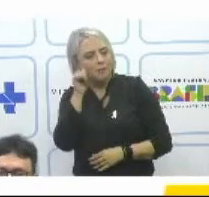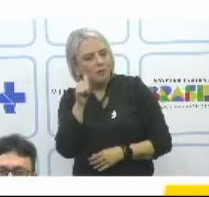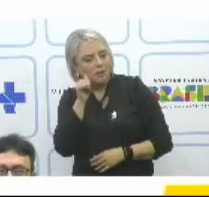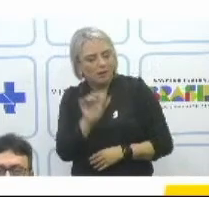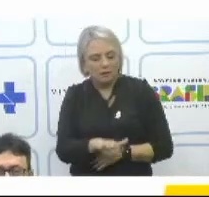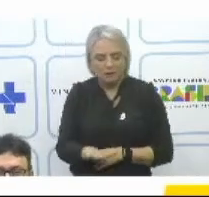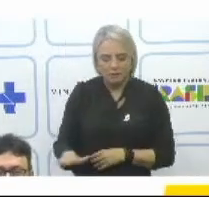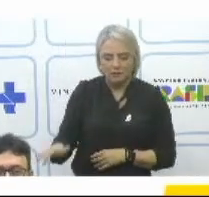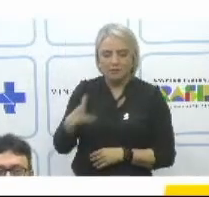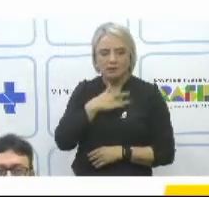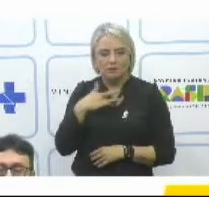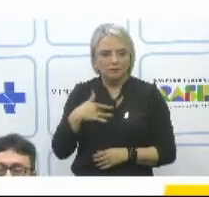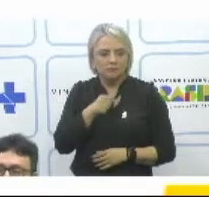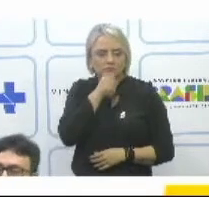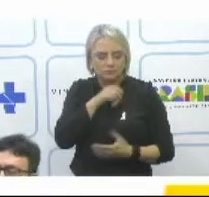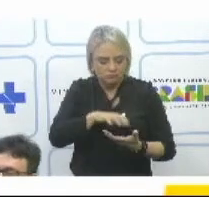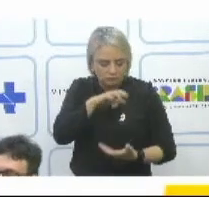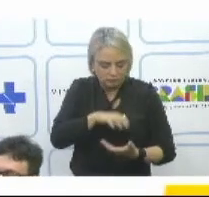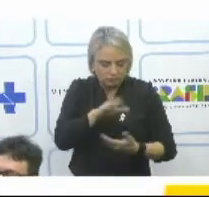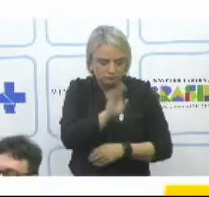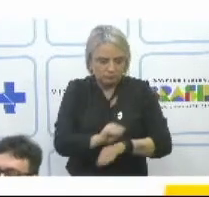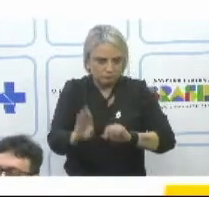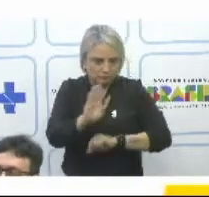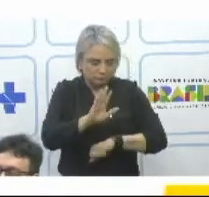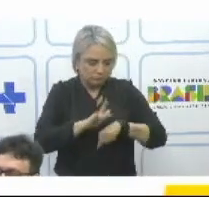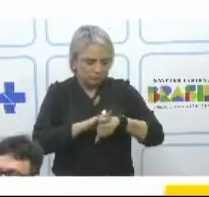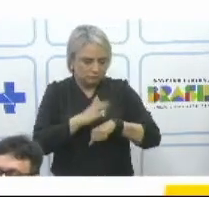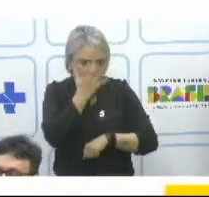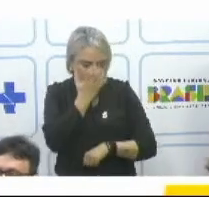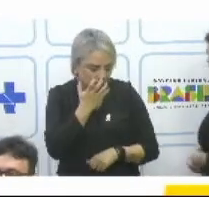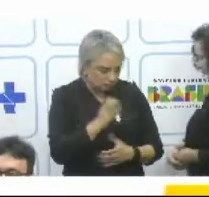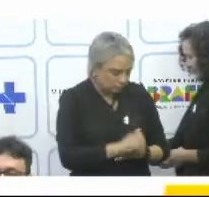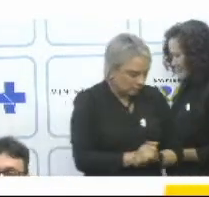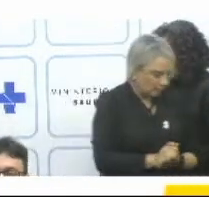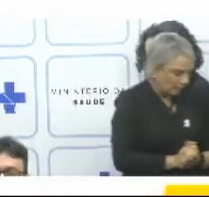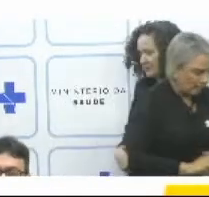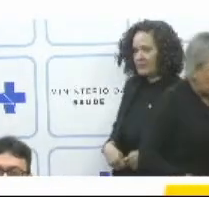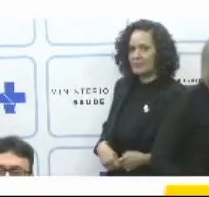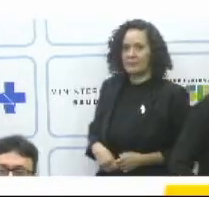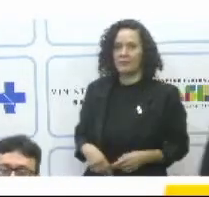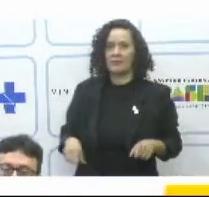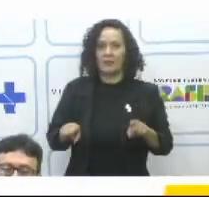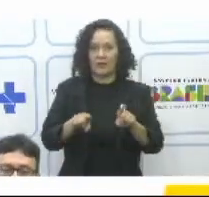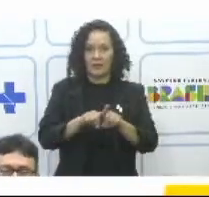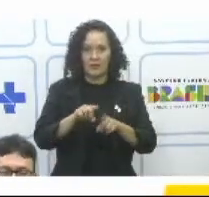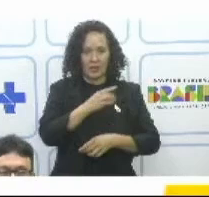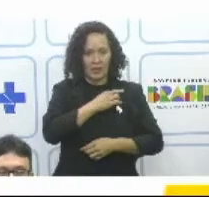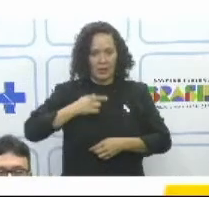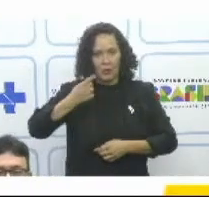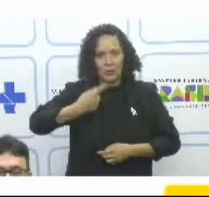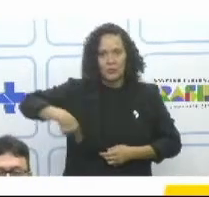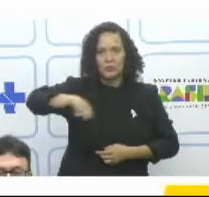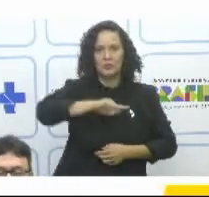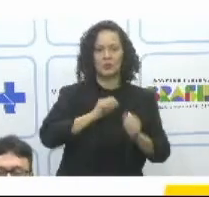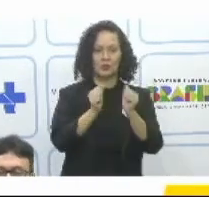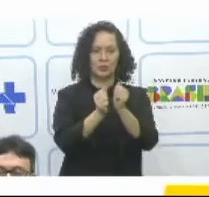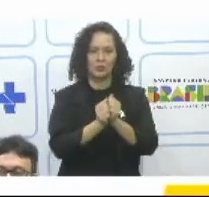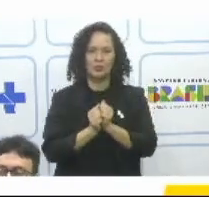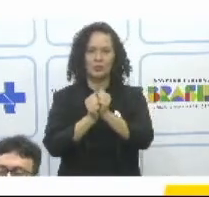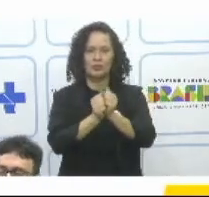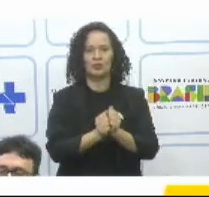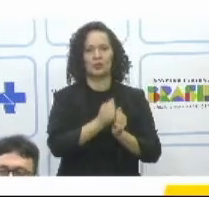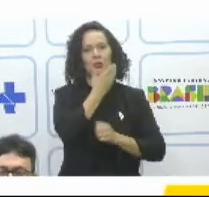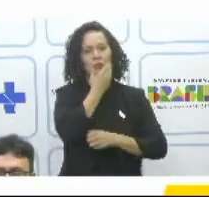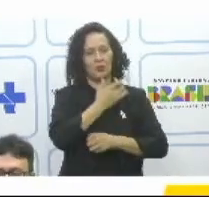saúde da criança, na saúde do idoso, no cuidado das doenças crônicas, na saúde do homem, né, junto, né, das estratégias,